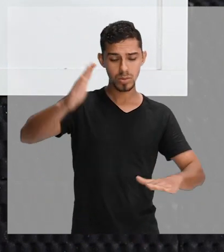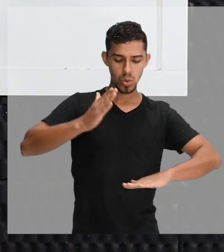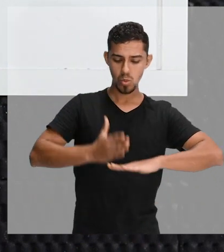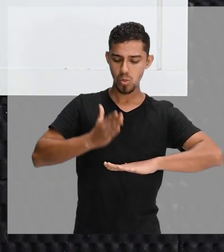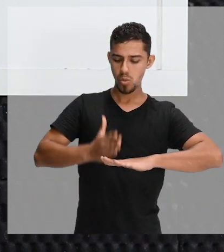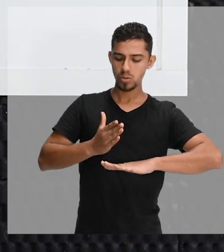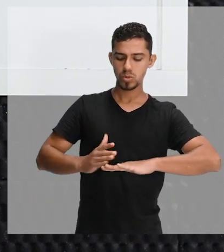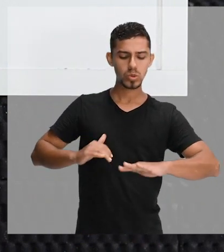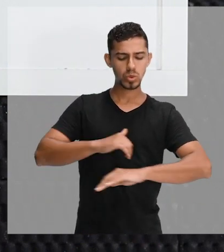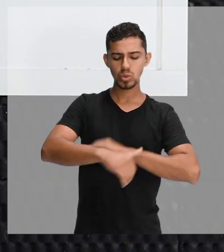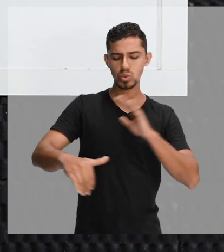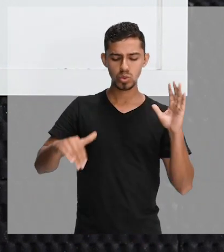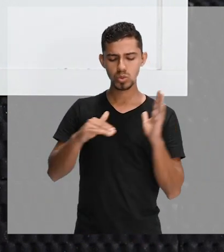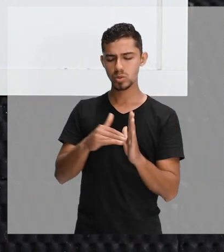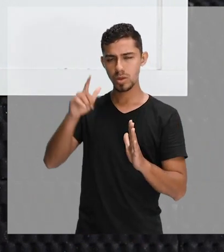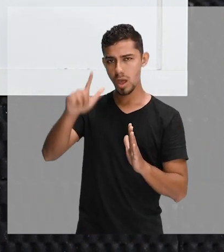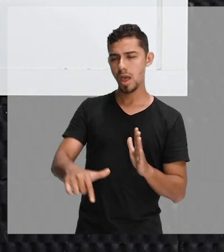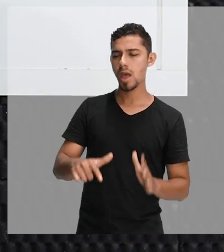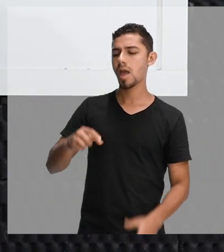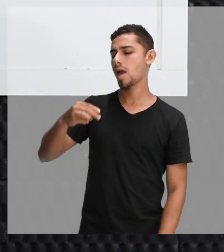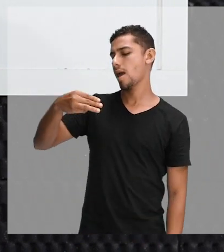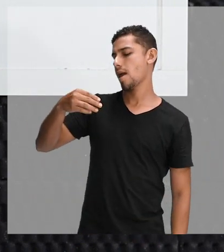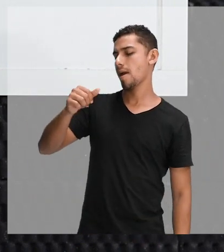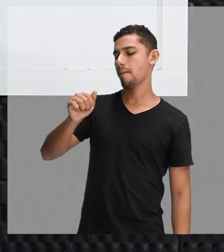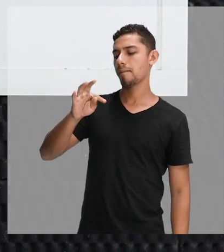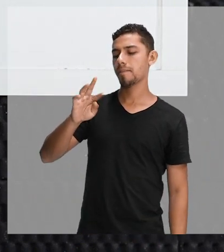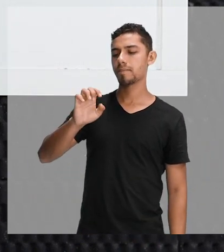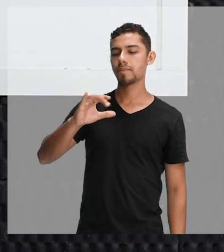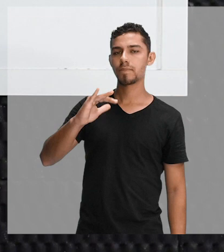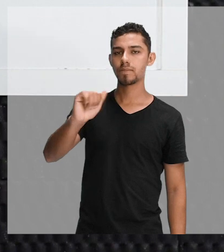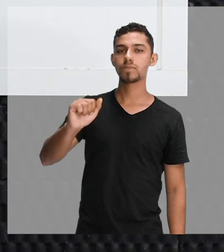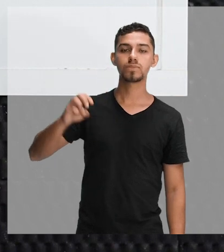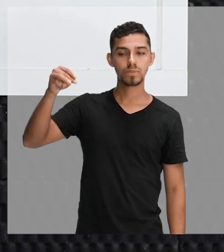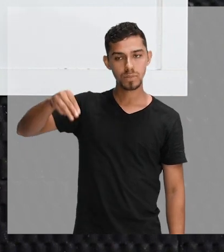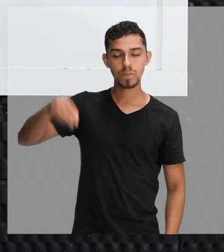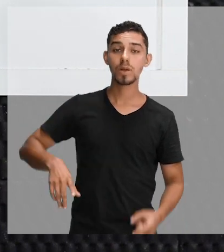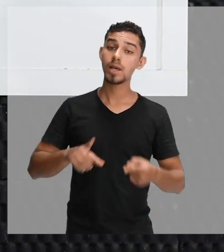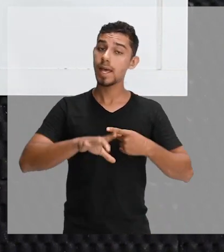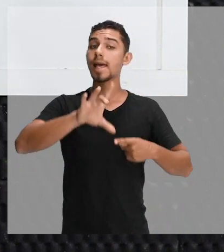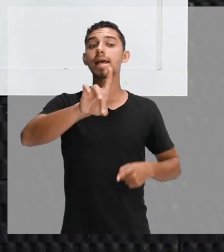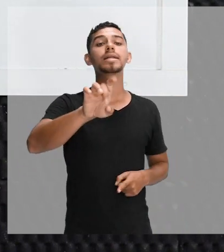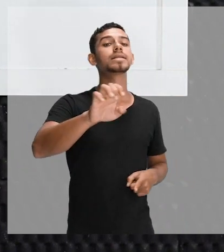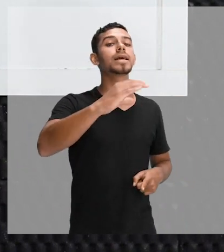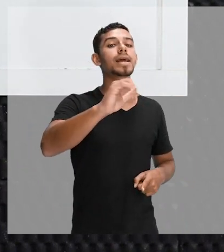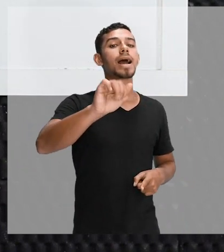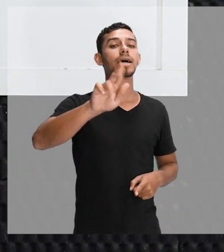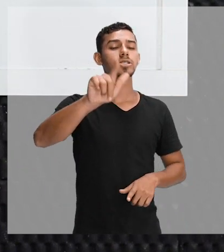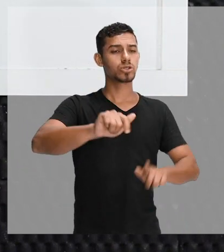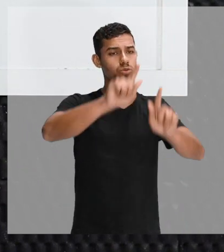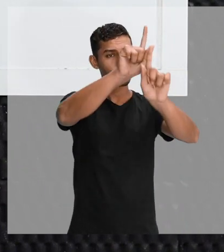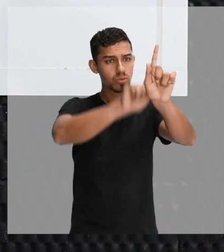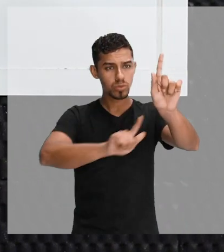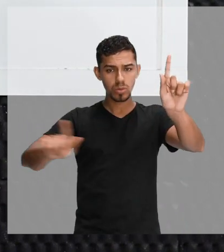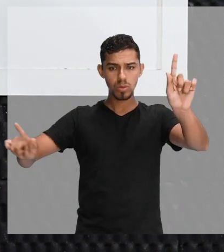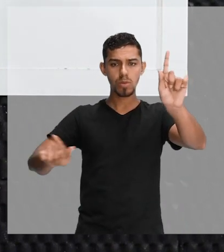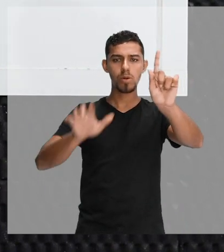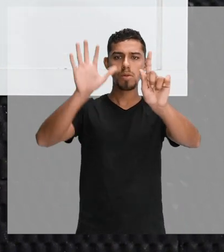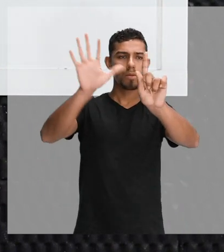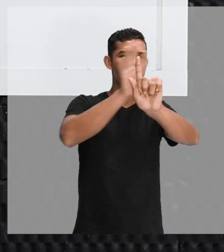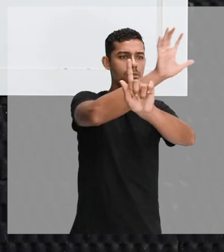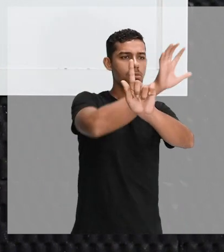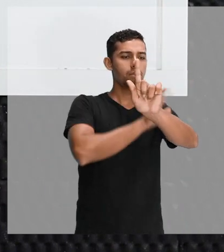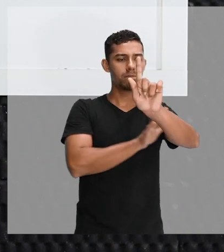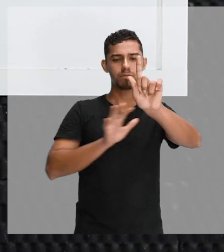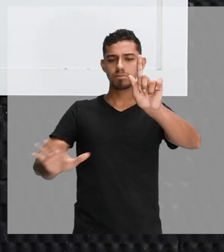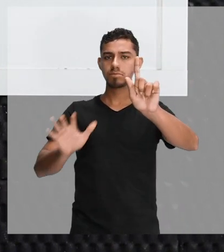quê? Matemáticos. Correto? Você tem Descartes, grande Descartes, plano cartesiano. Olha a matemática aí que você despreza, mas